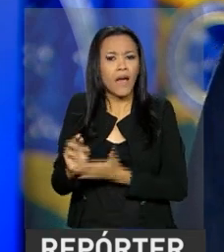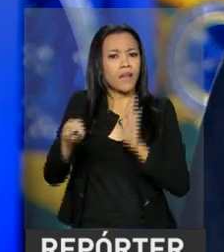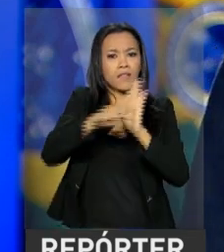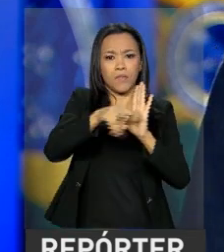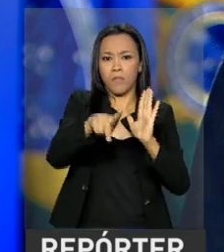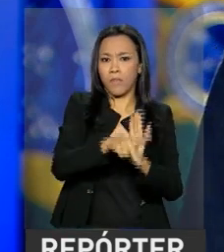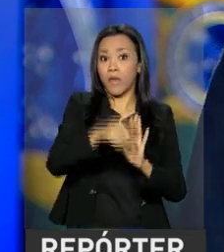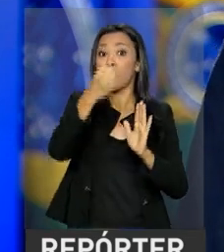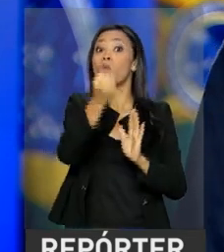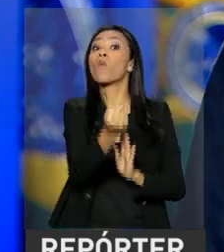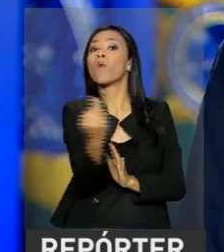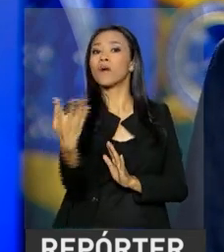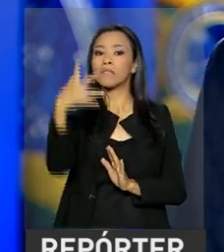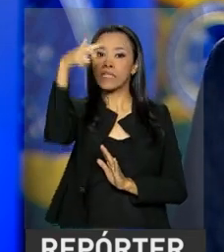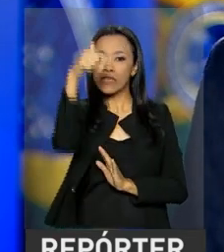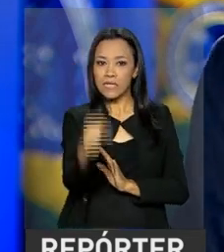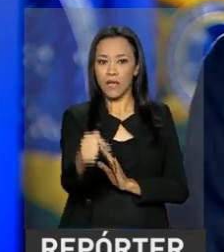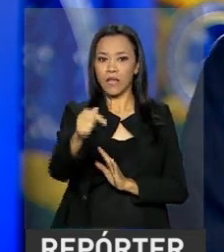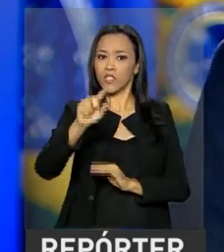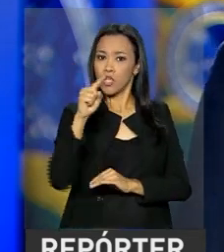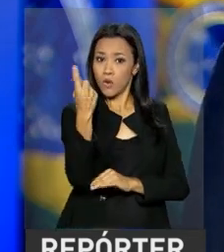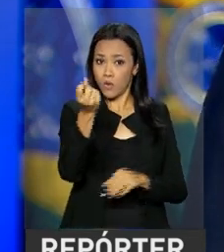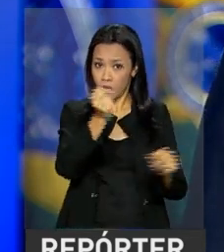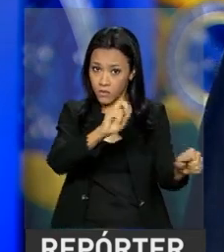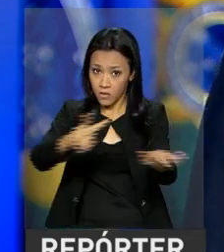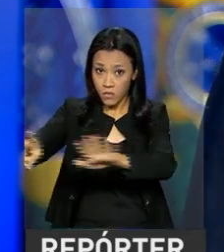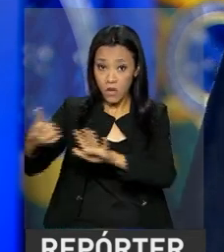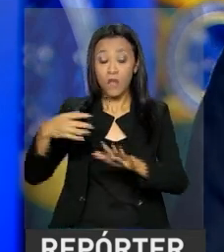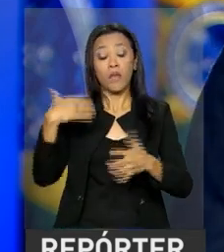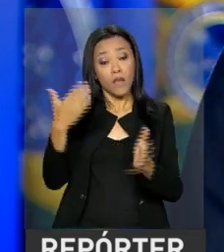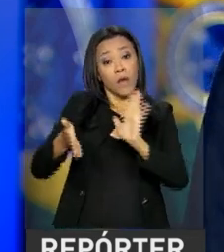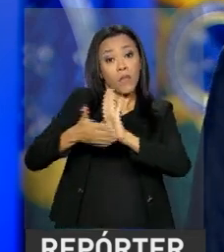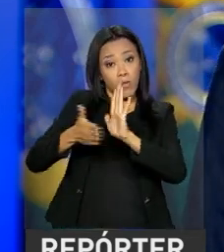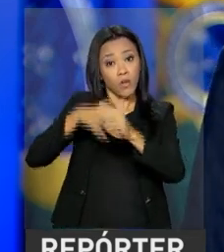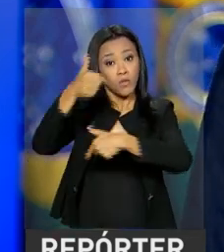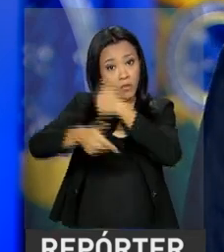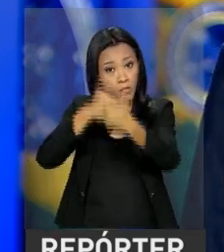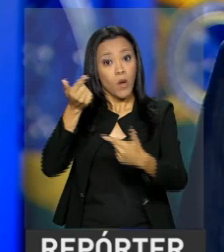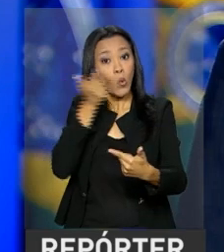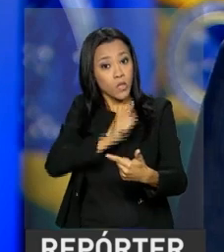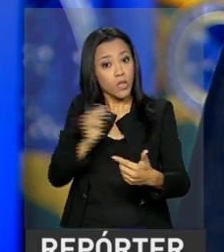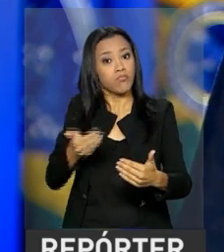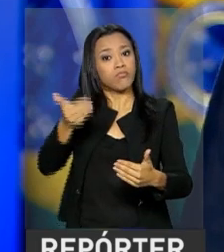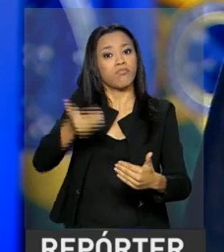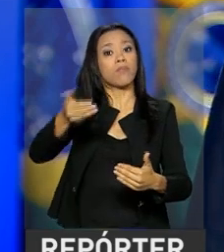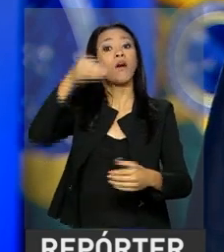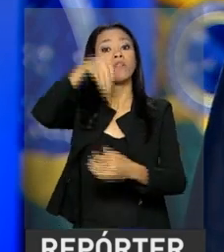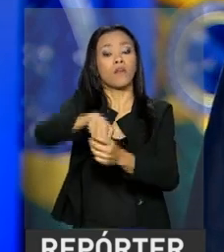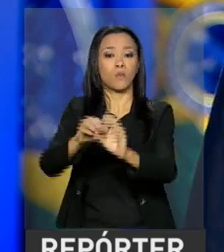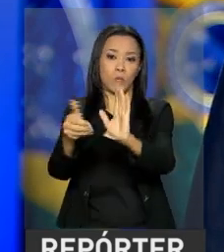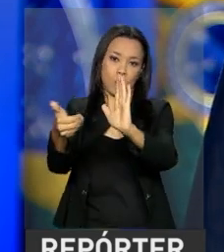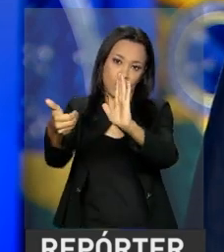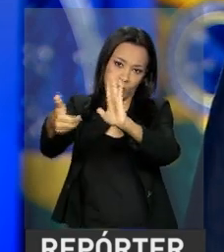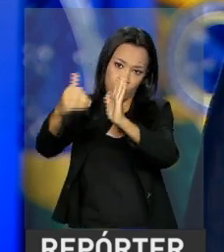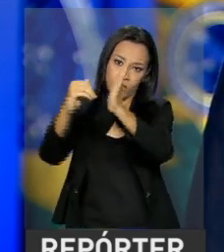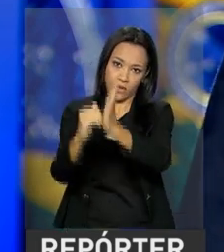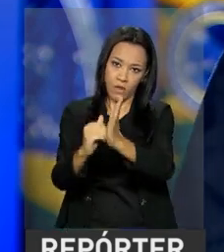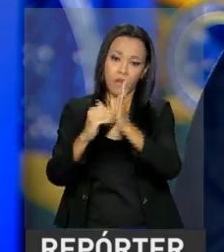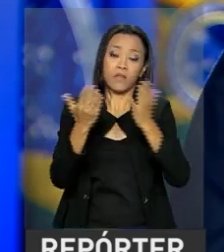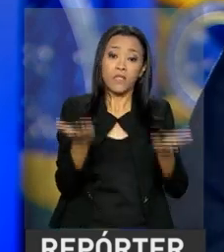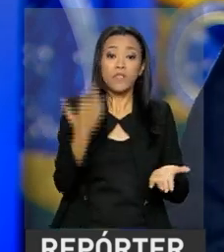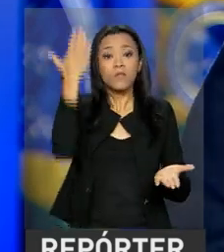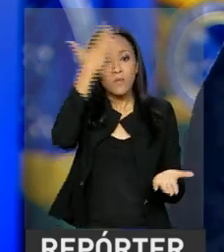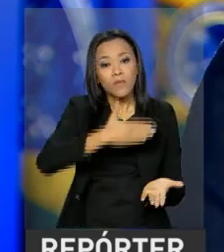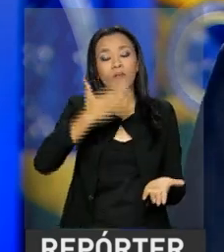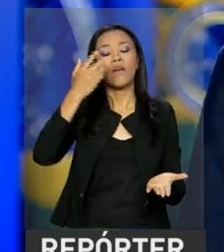7 em uma semana ea reforma trabalhista avançou no senado expressão portanto do compromisso em